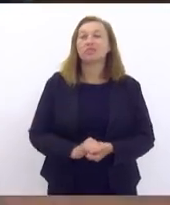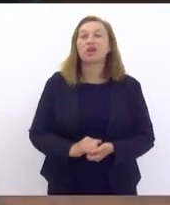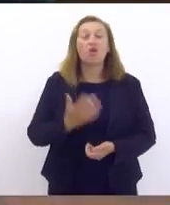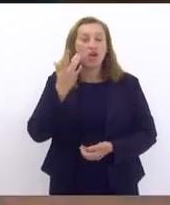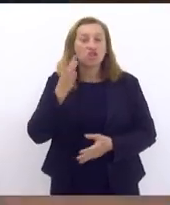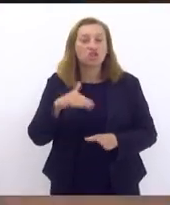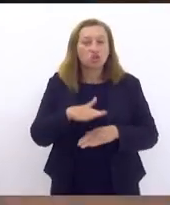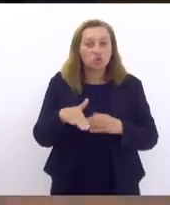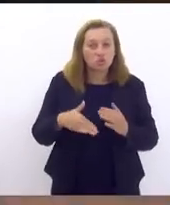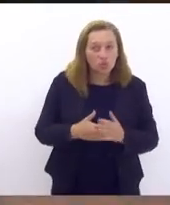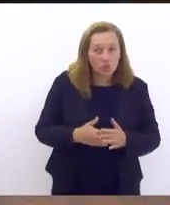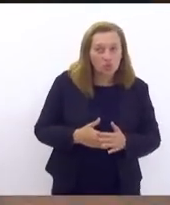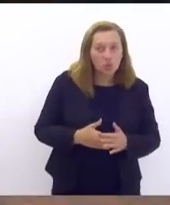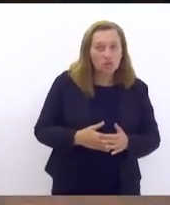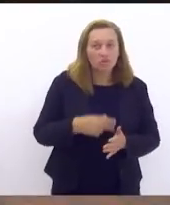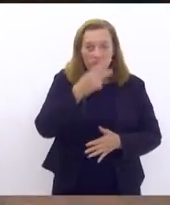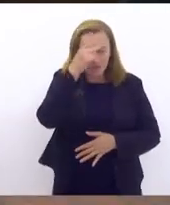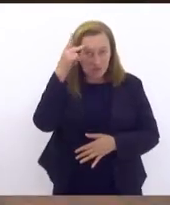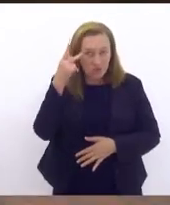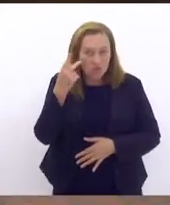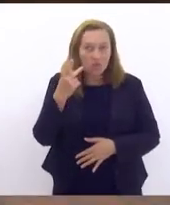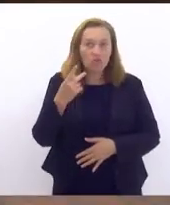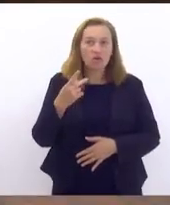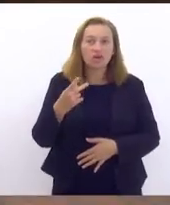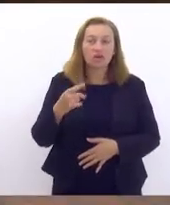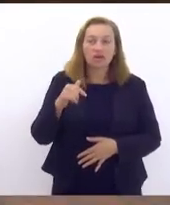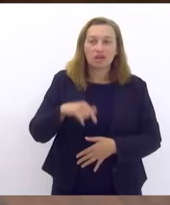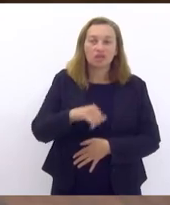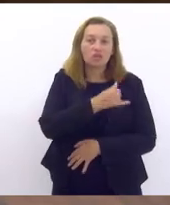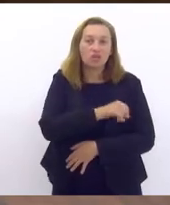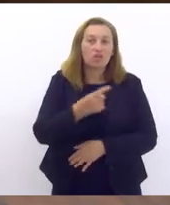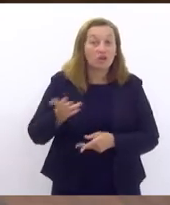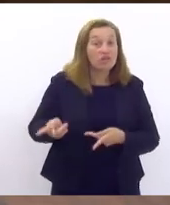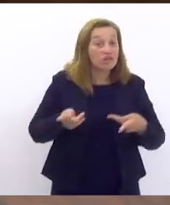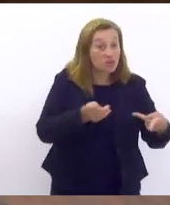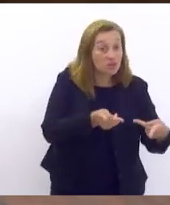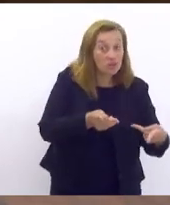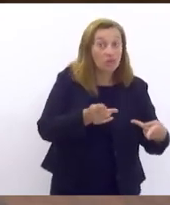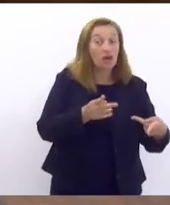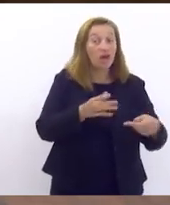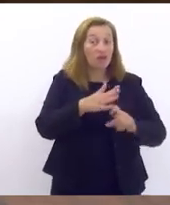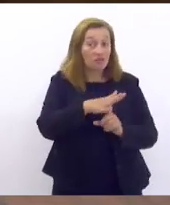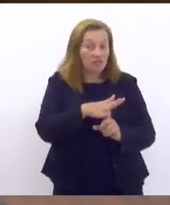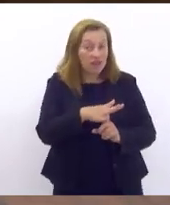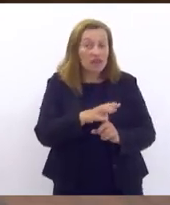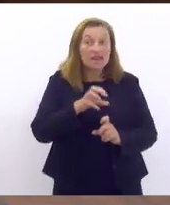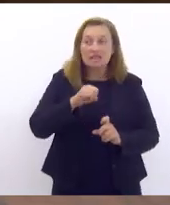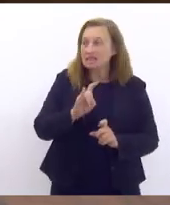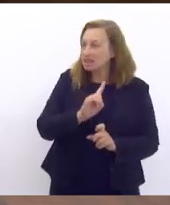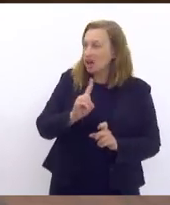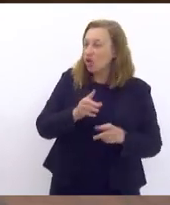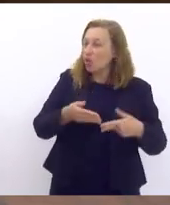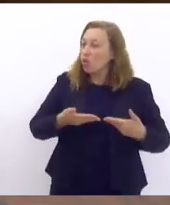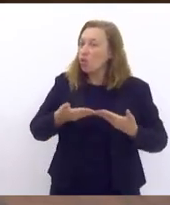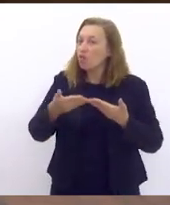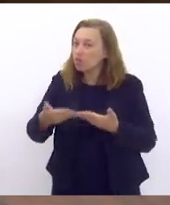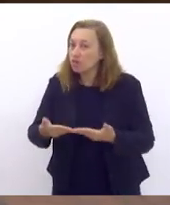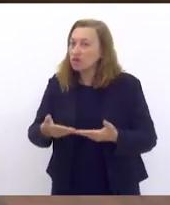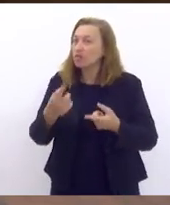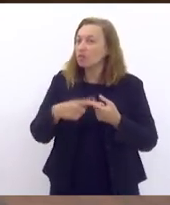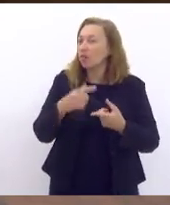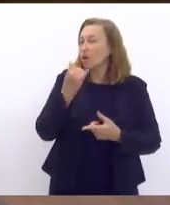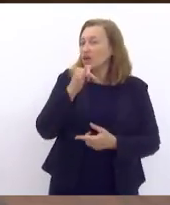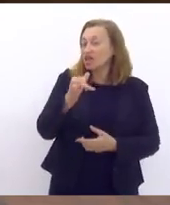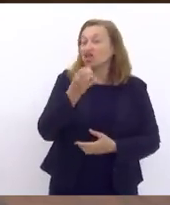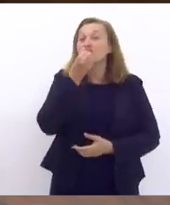cidadão carioca, em algum momento, ele já foi à Feira de São Cristóvão, ou se não foi, eu convido a estar ali, porque é uma